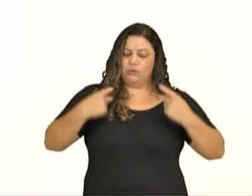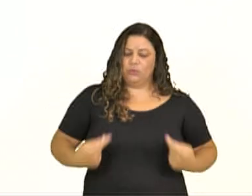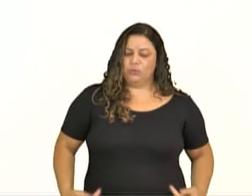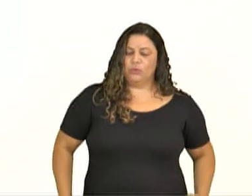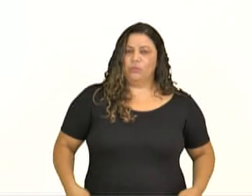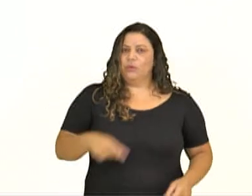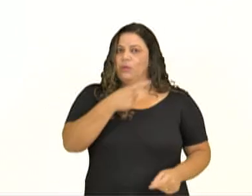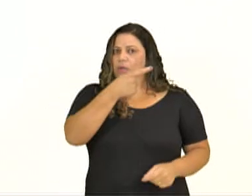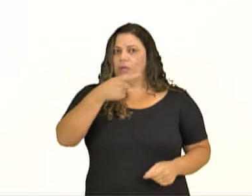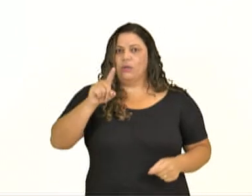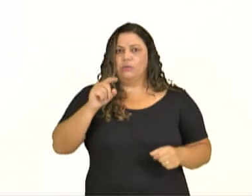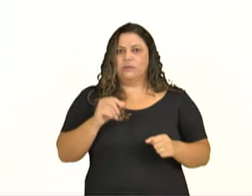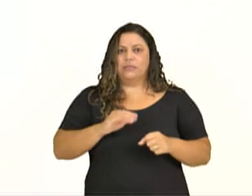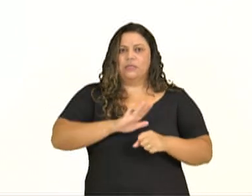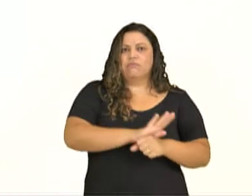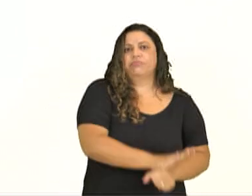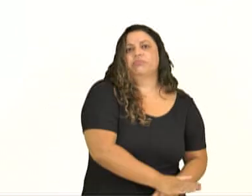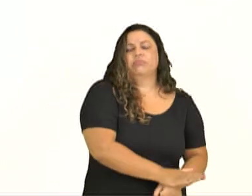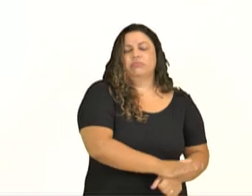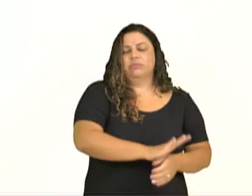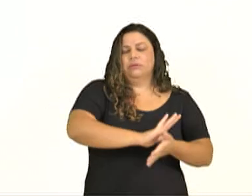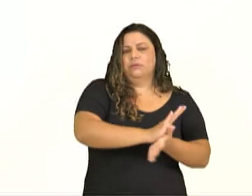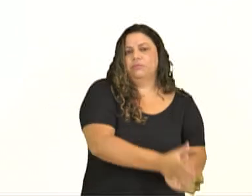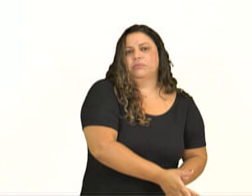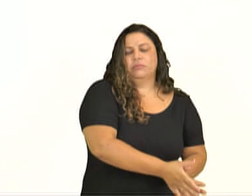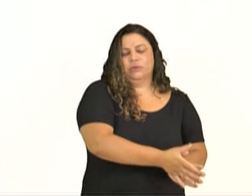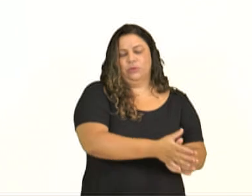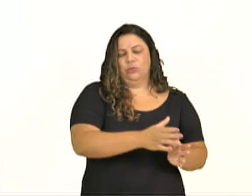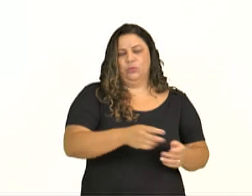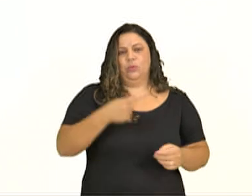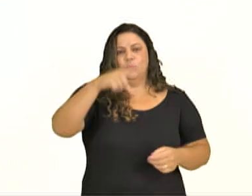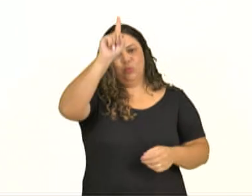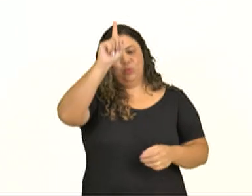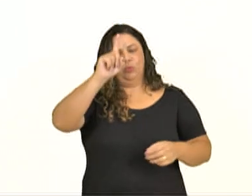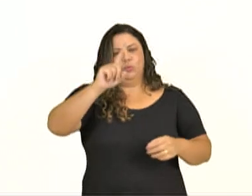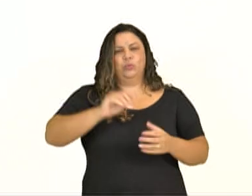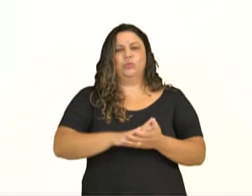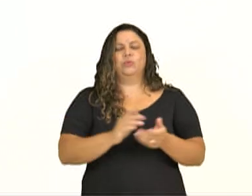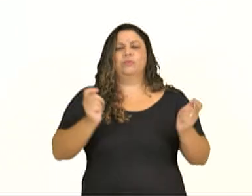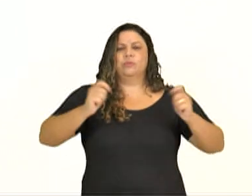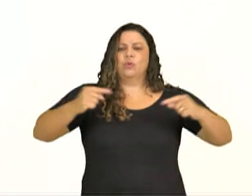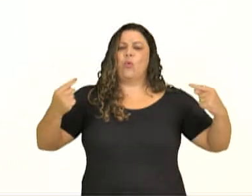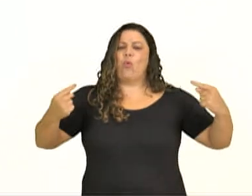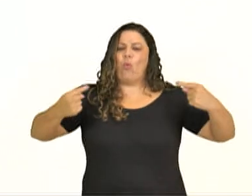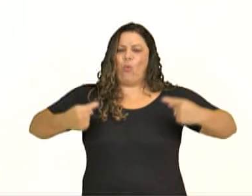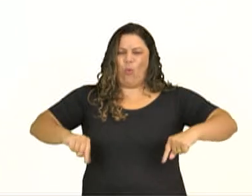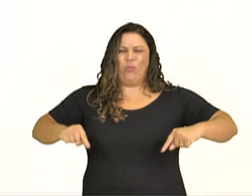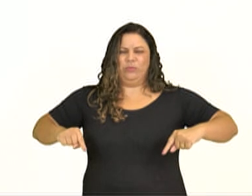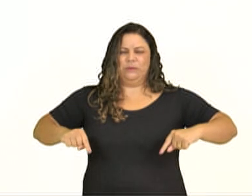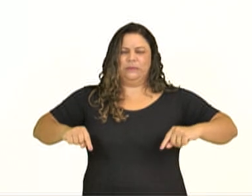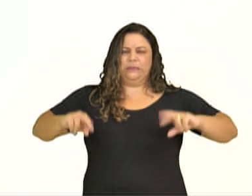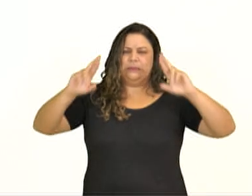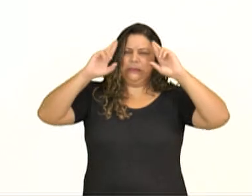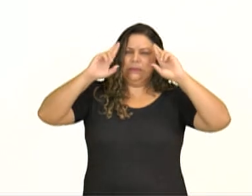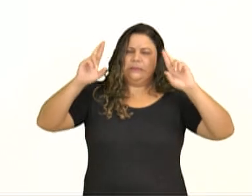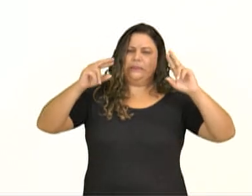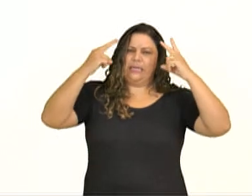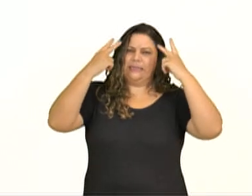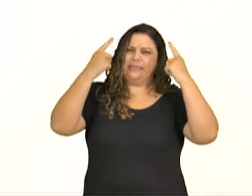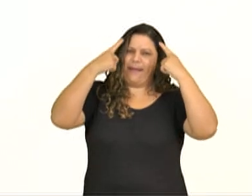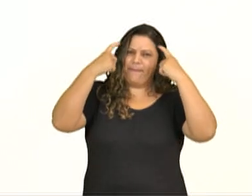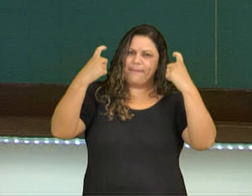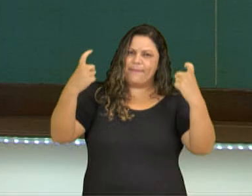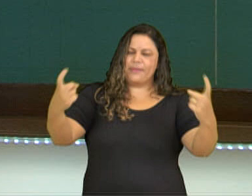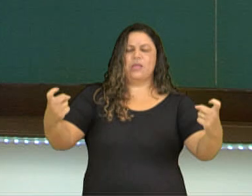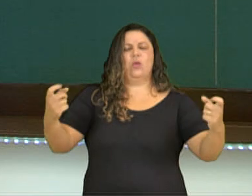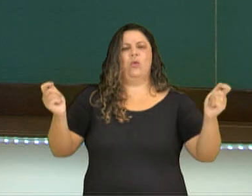seja compelido, como último recurso, à rebelião contra a tirania e a opressão.